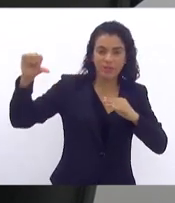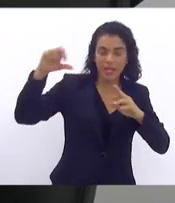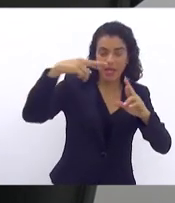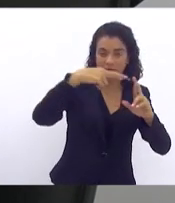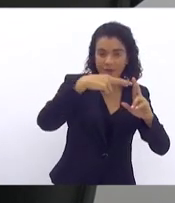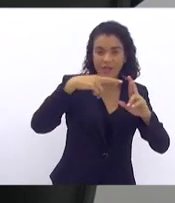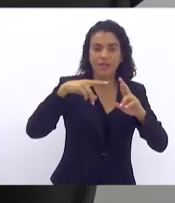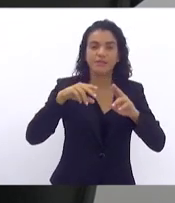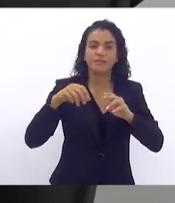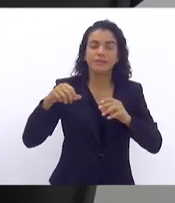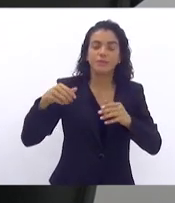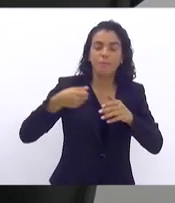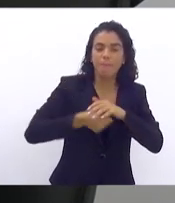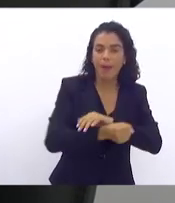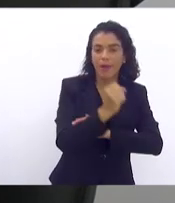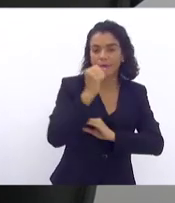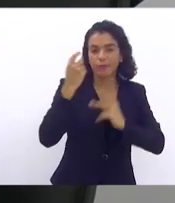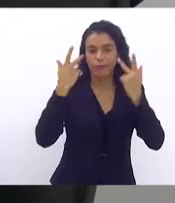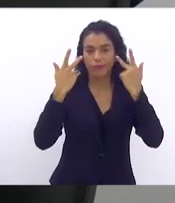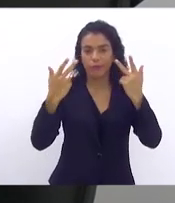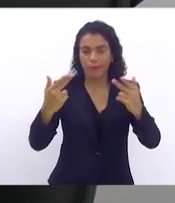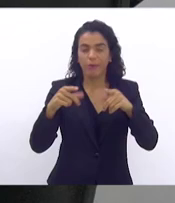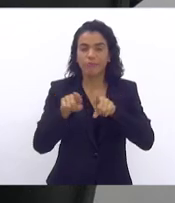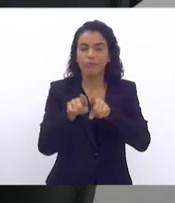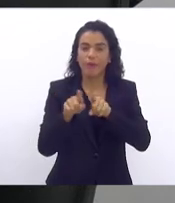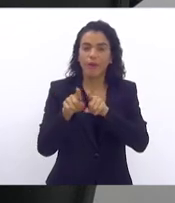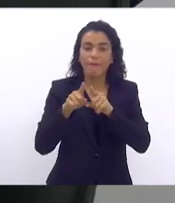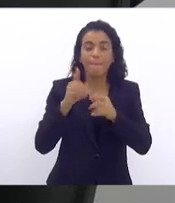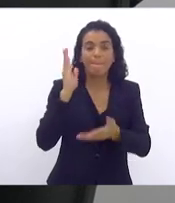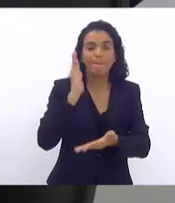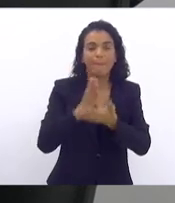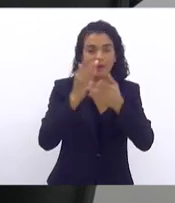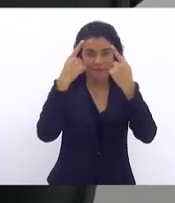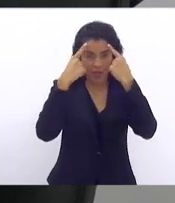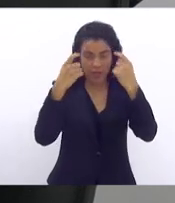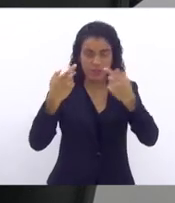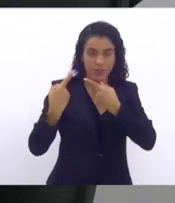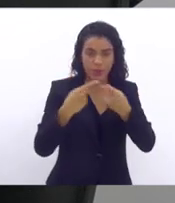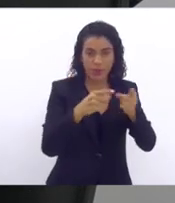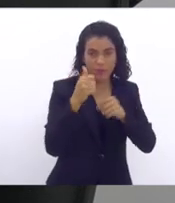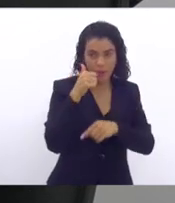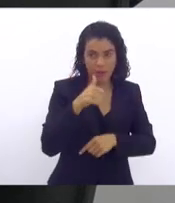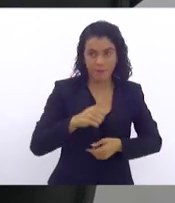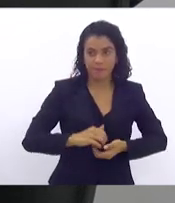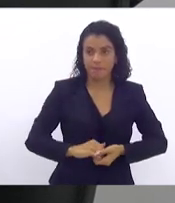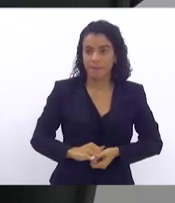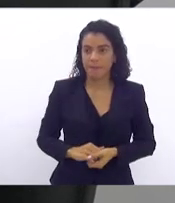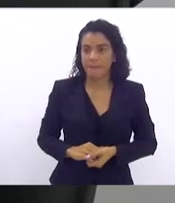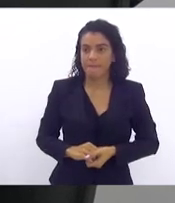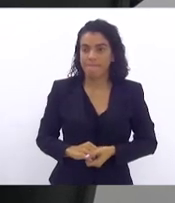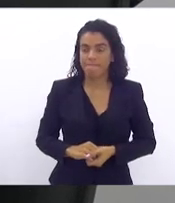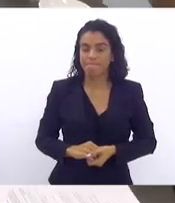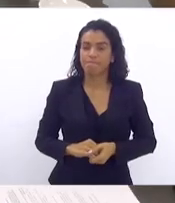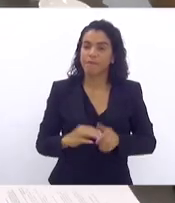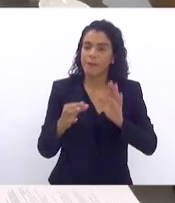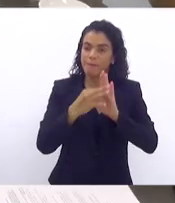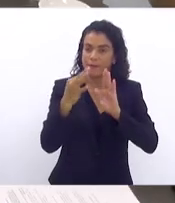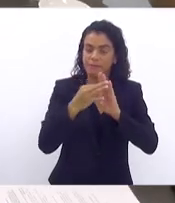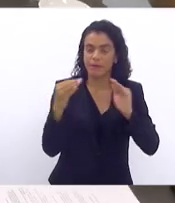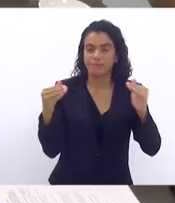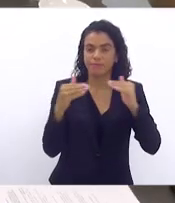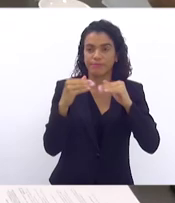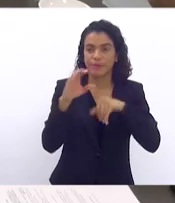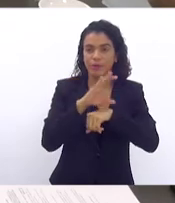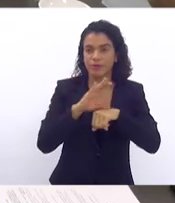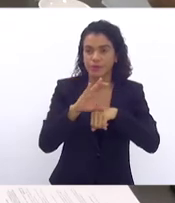destinação dos recursos do Fundo Estadual de Enfrentamento à Violência contra Mulheres. Para aparecer, deputado doutor Serginho. Parecer pela condicionalidade. Em